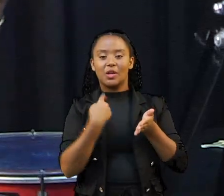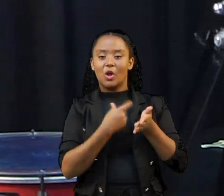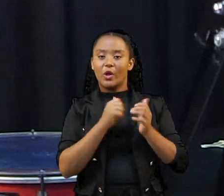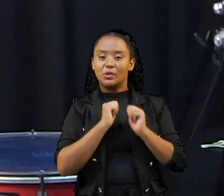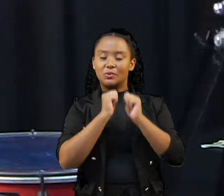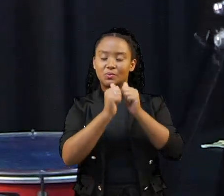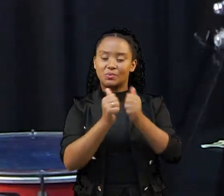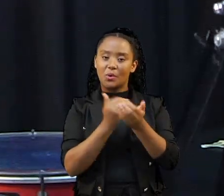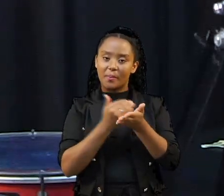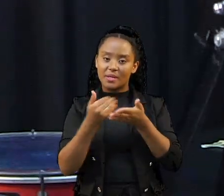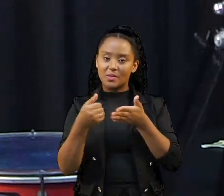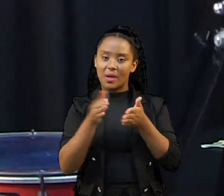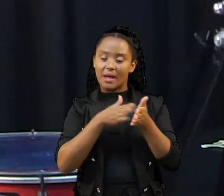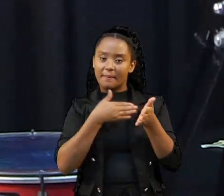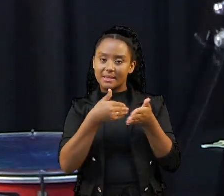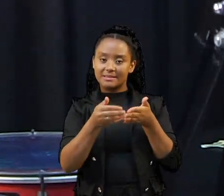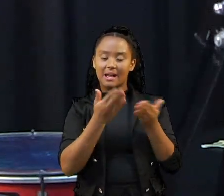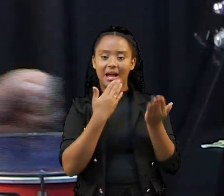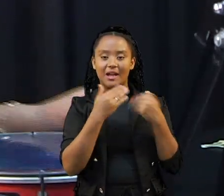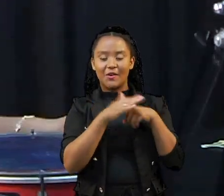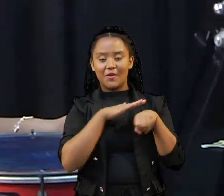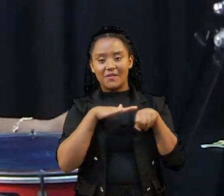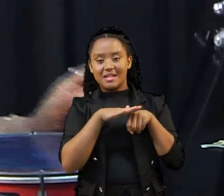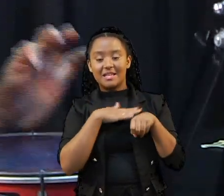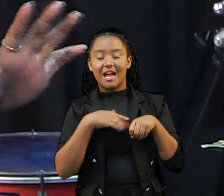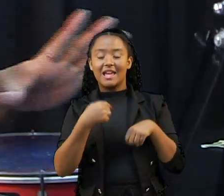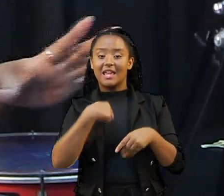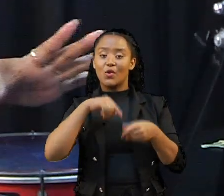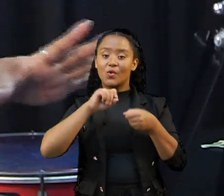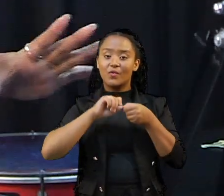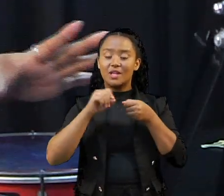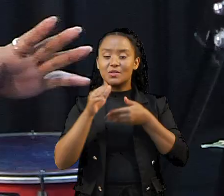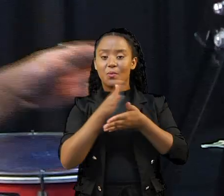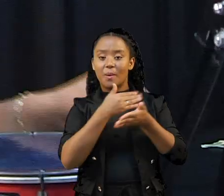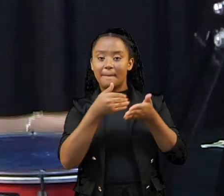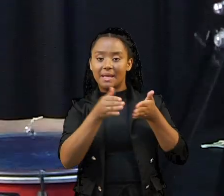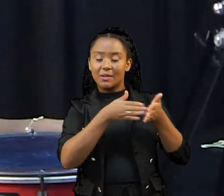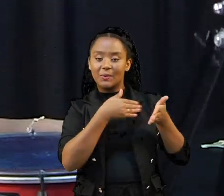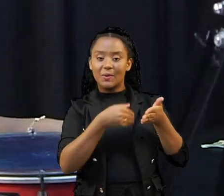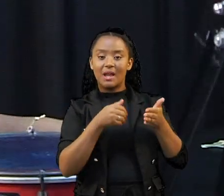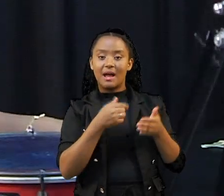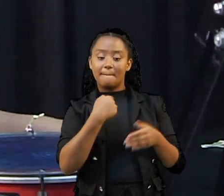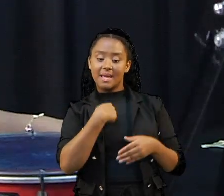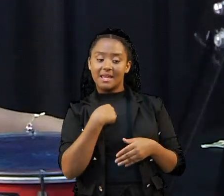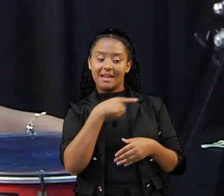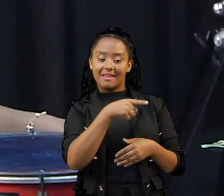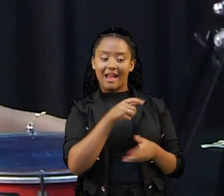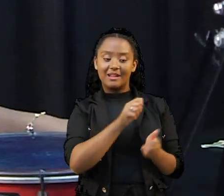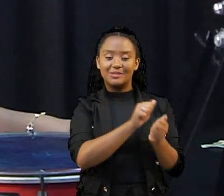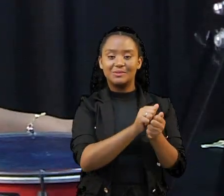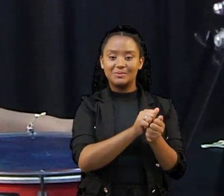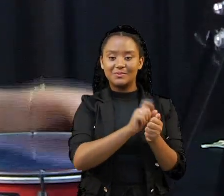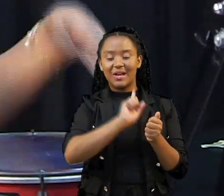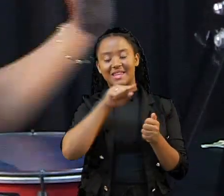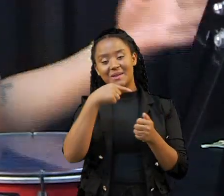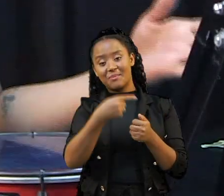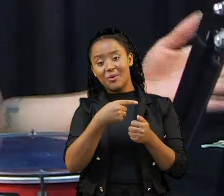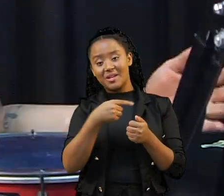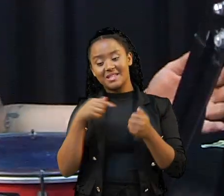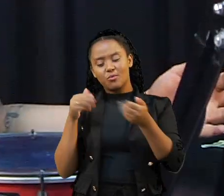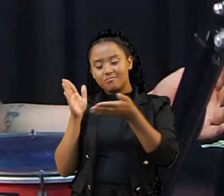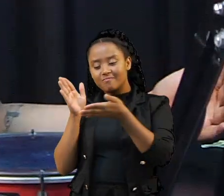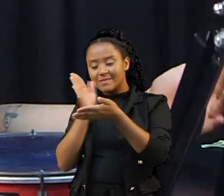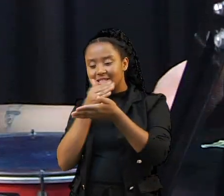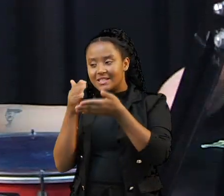juntas, conversar. E eu fiz uma pintura mini dela, tipo assim, um rascunho mini dela. E depois eu passei para a